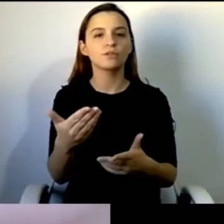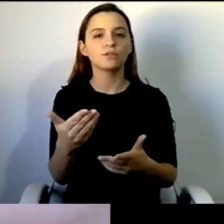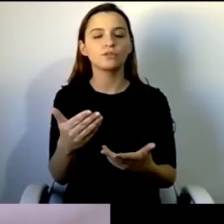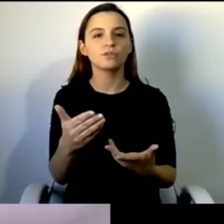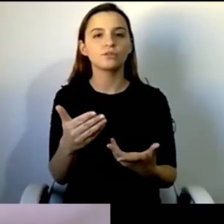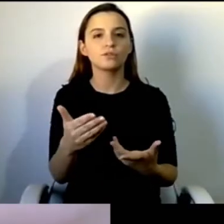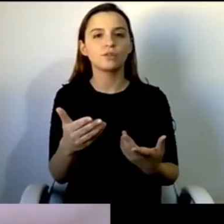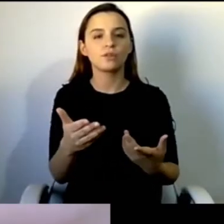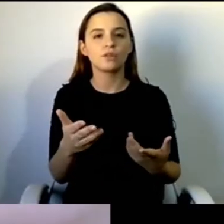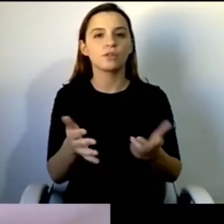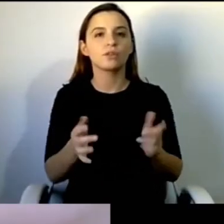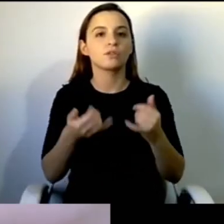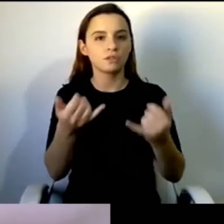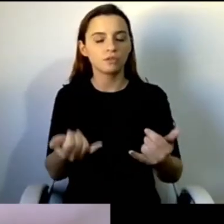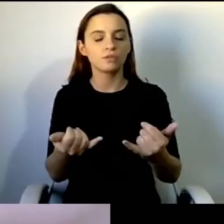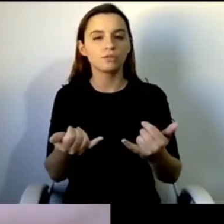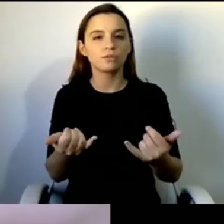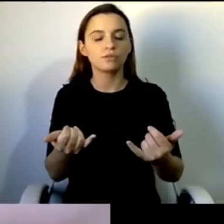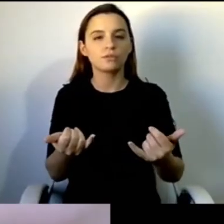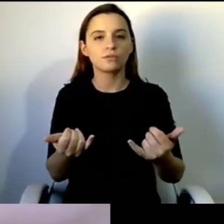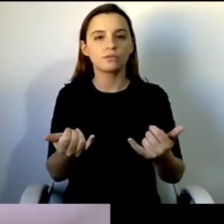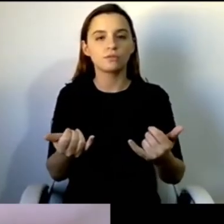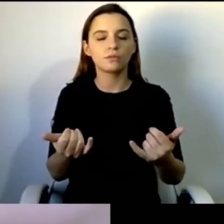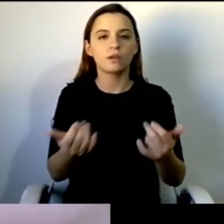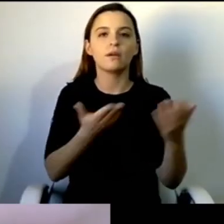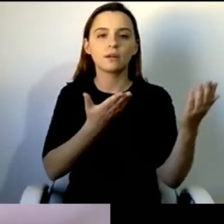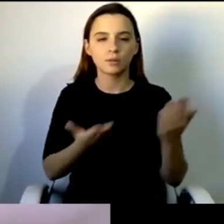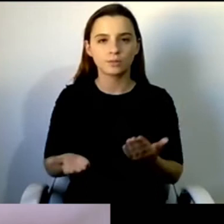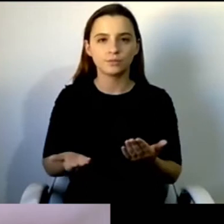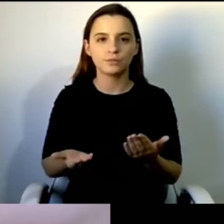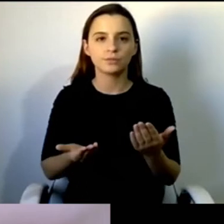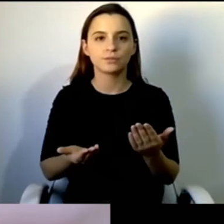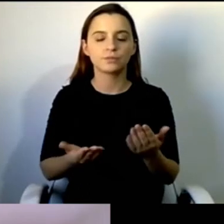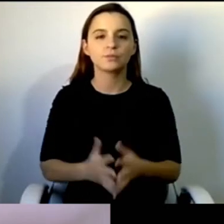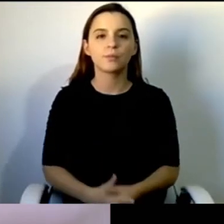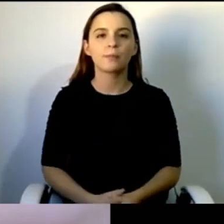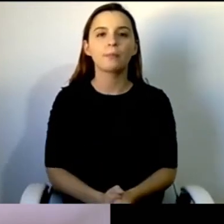Vamos passar à próxima apresentação,